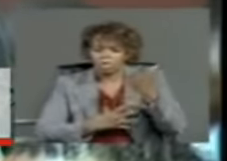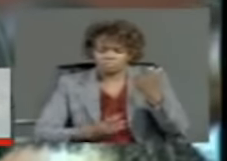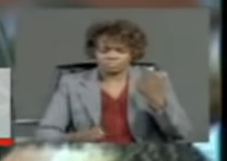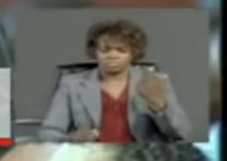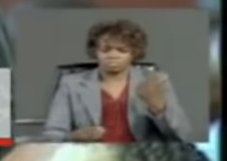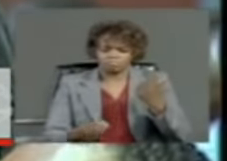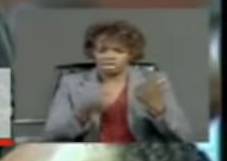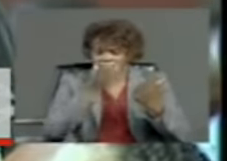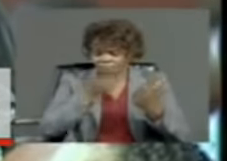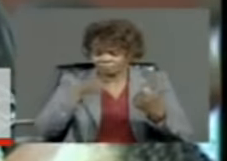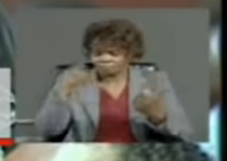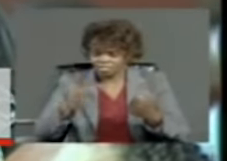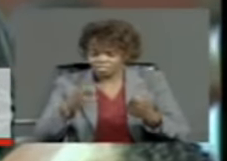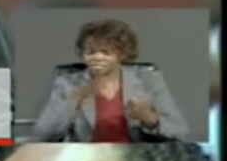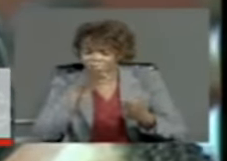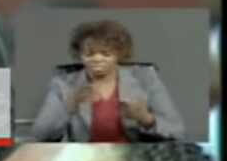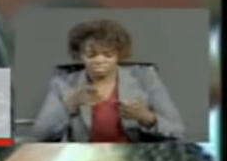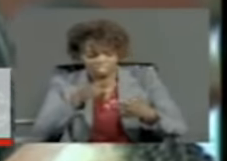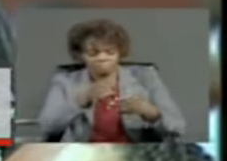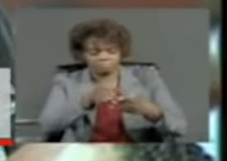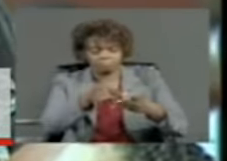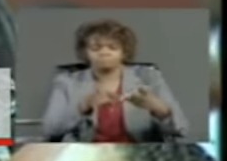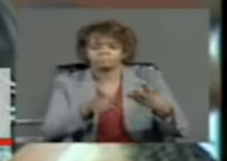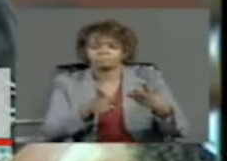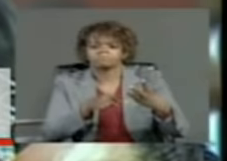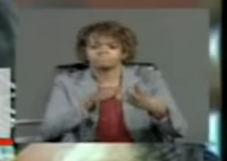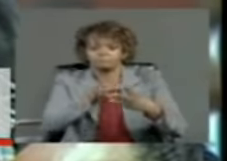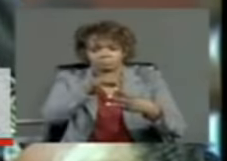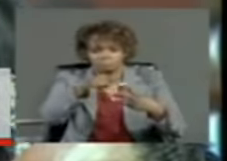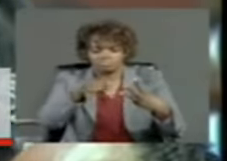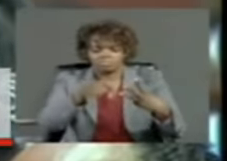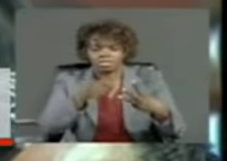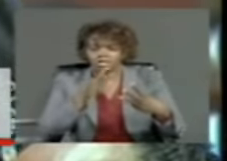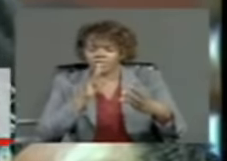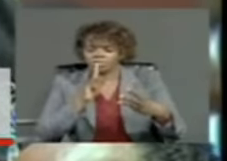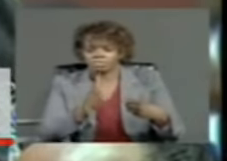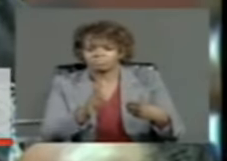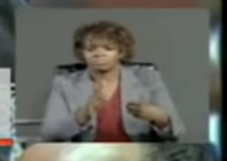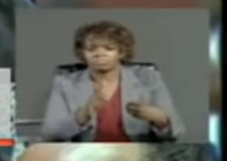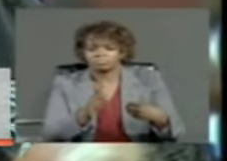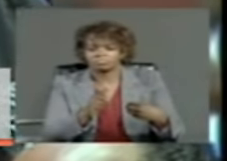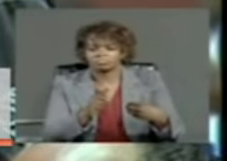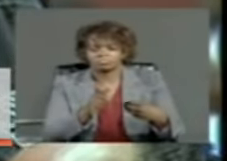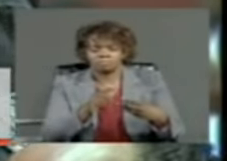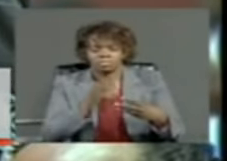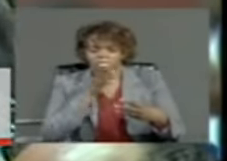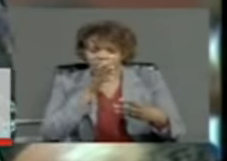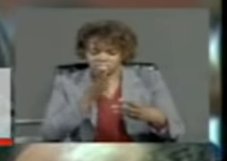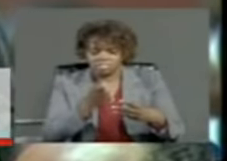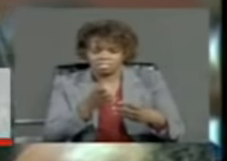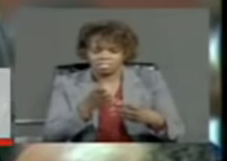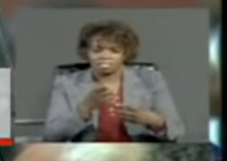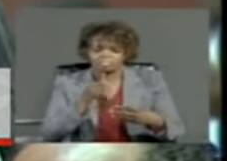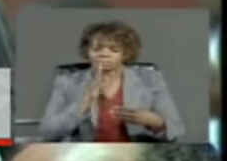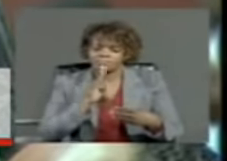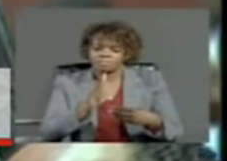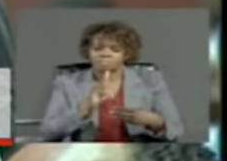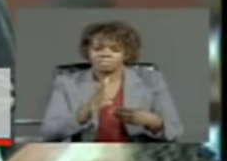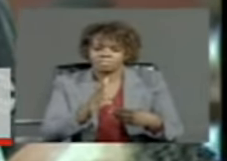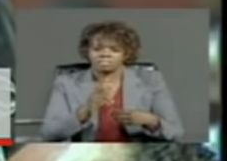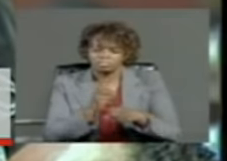está, reconhecemos que é um cargo turbulento pela dimensão que ele carrega.